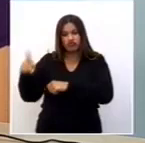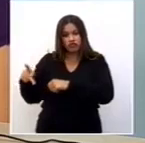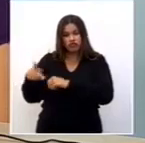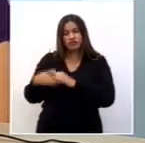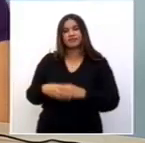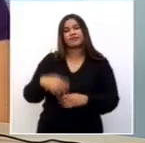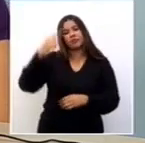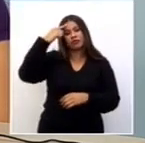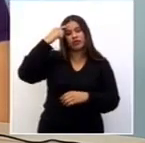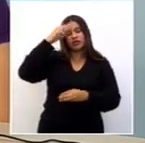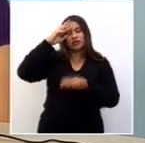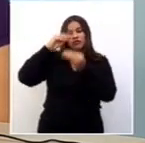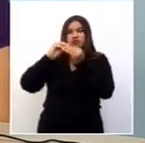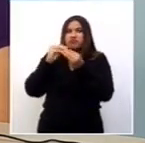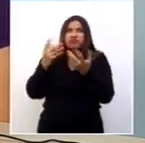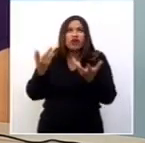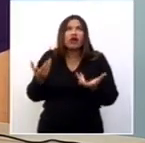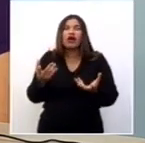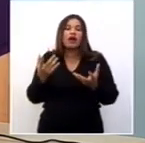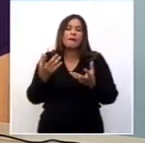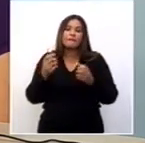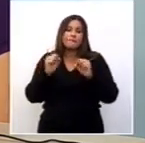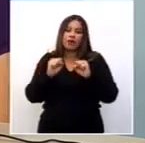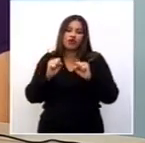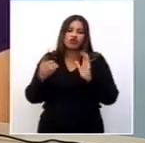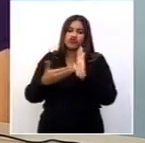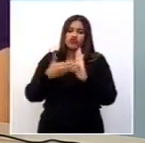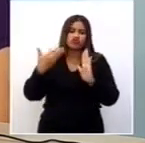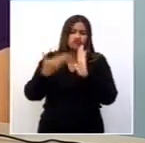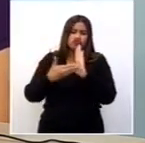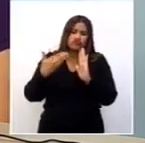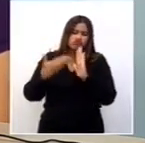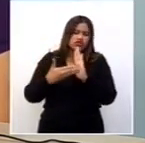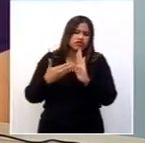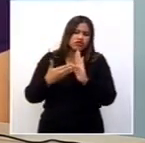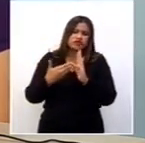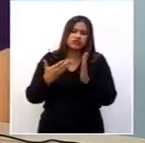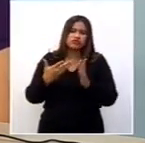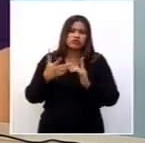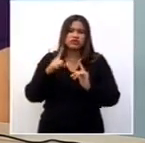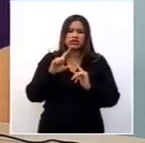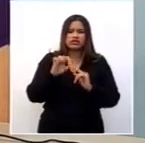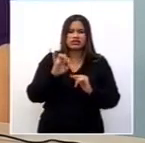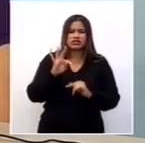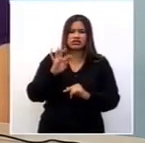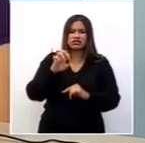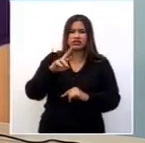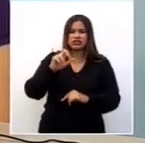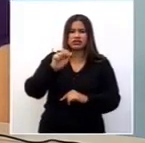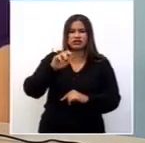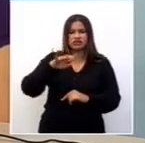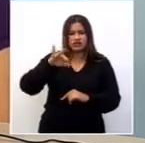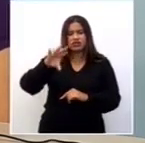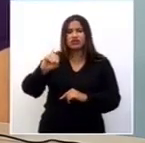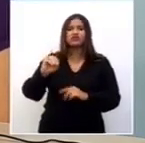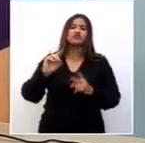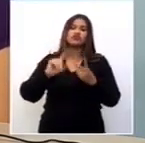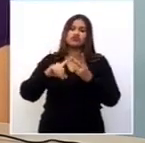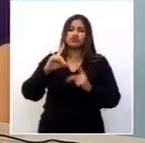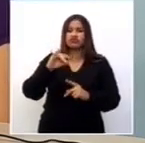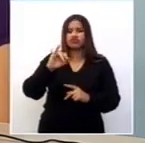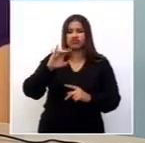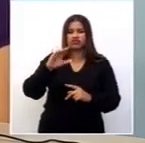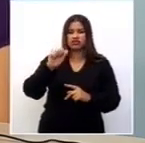ser de uma obra literária, de um capítulo de um livro didático, o resumo é um instrumento de avaliação. Já